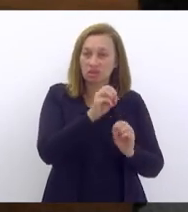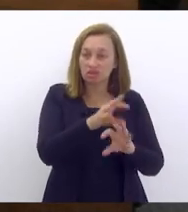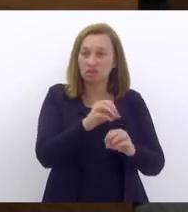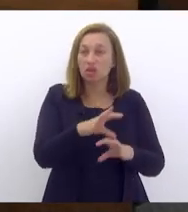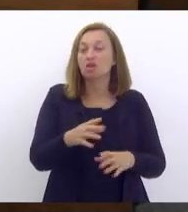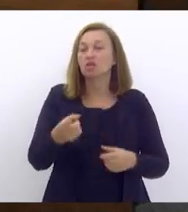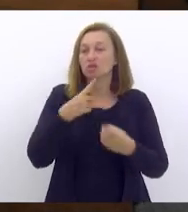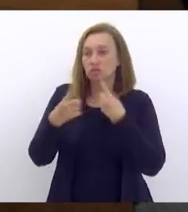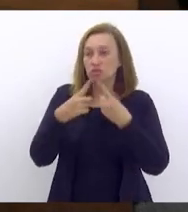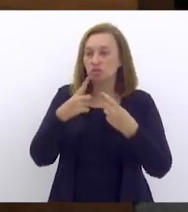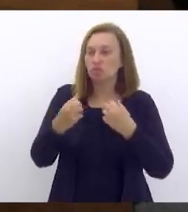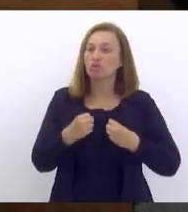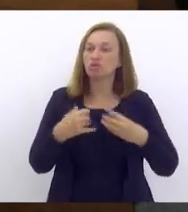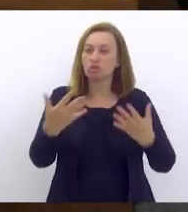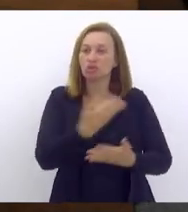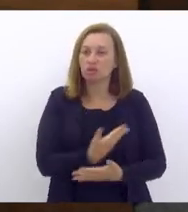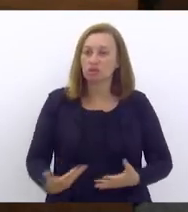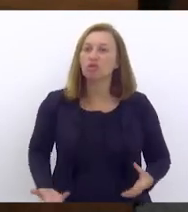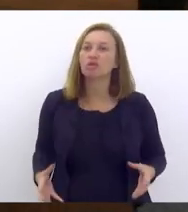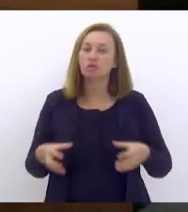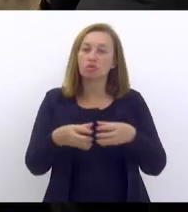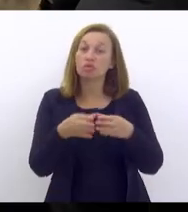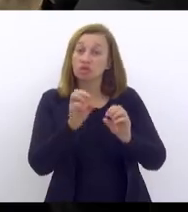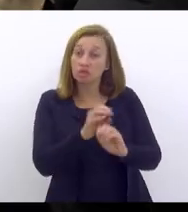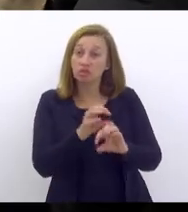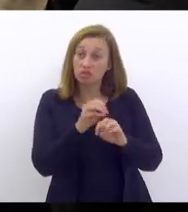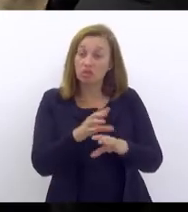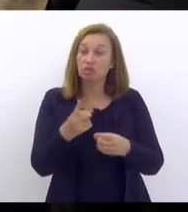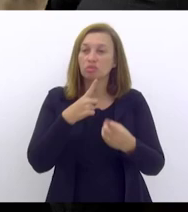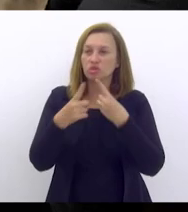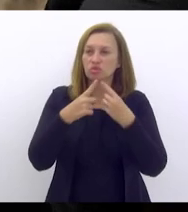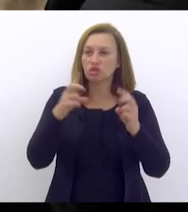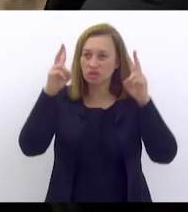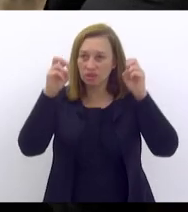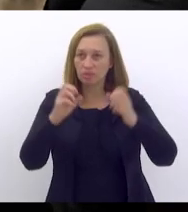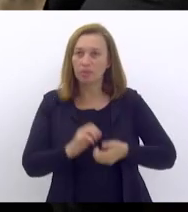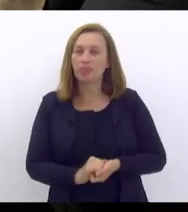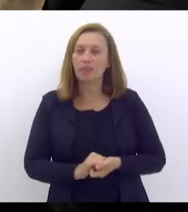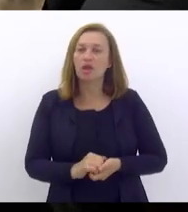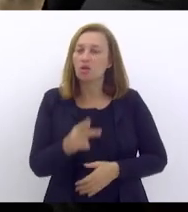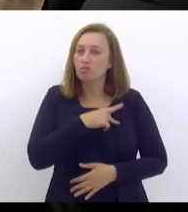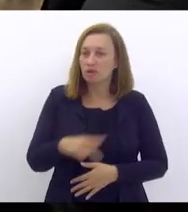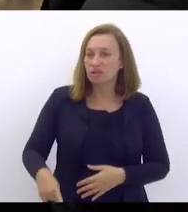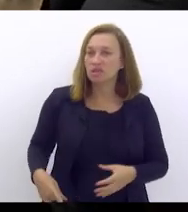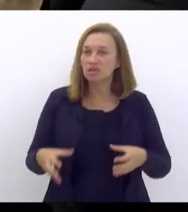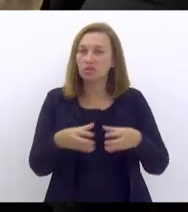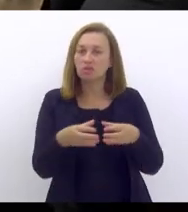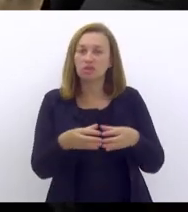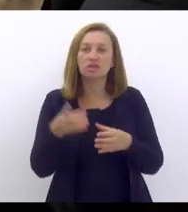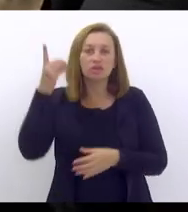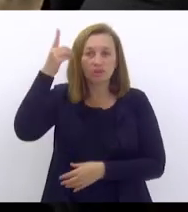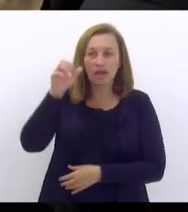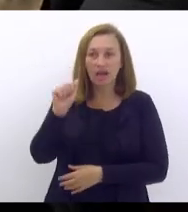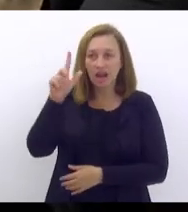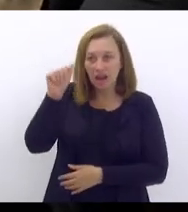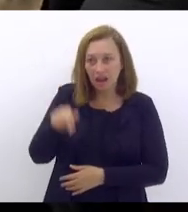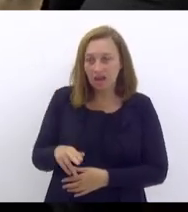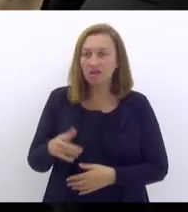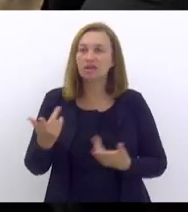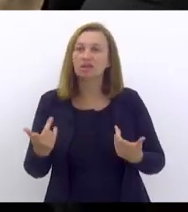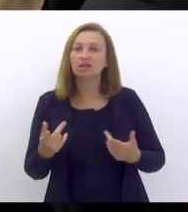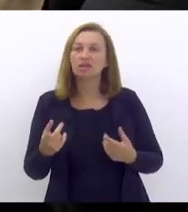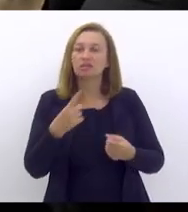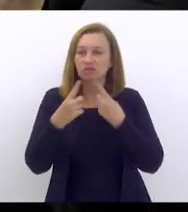acho que a gente pode fazer uma audiência pública na Comissão de Educação para debater esse tema. O presidente da comissão é o deputado Alan Lopes. Ele está